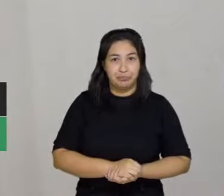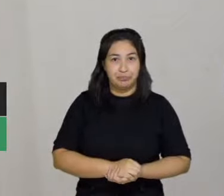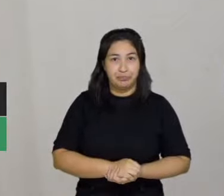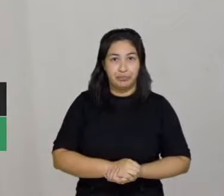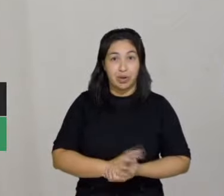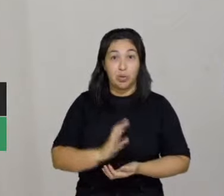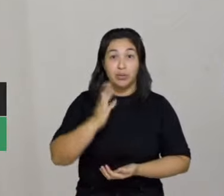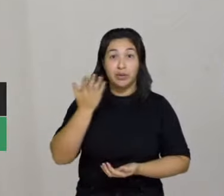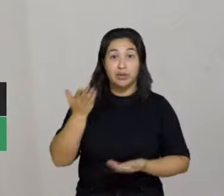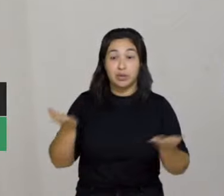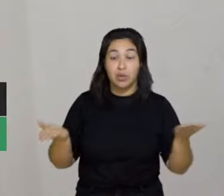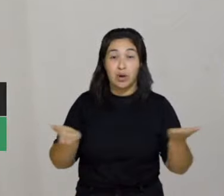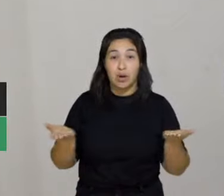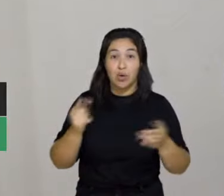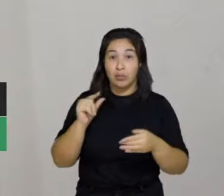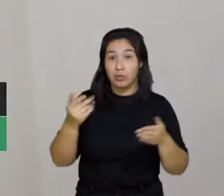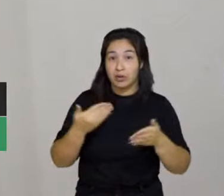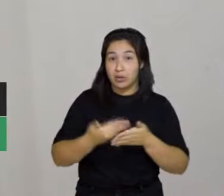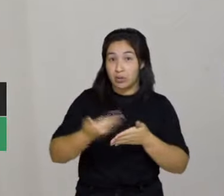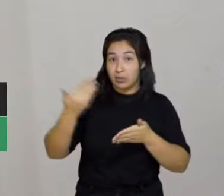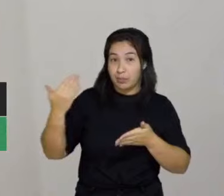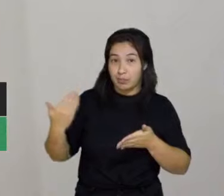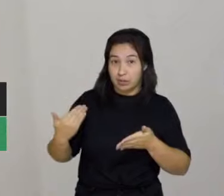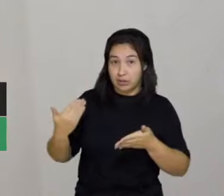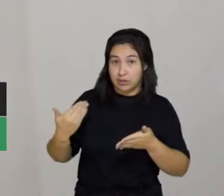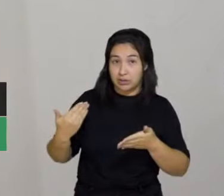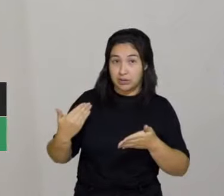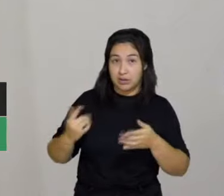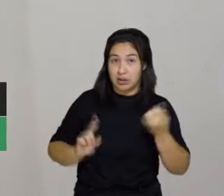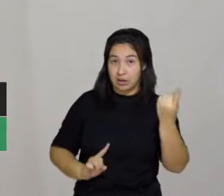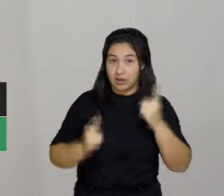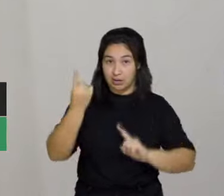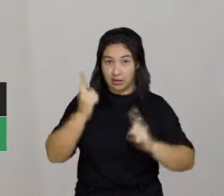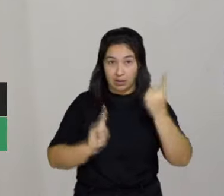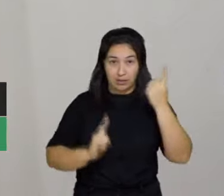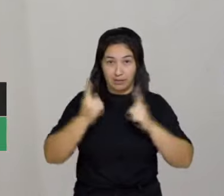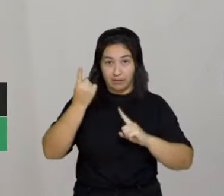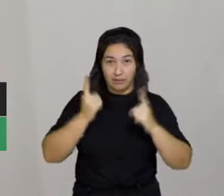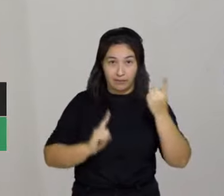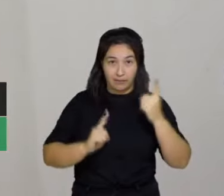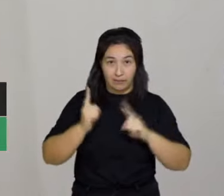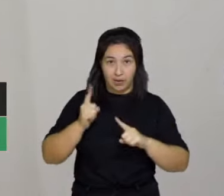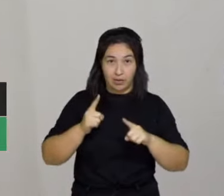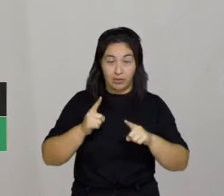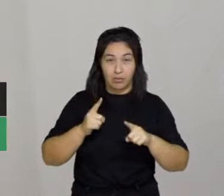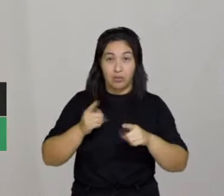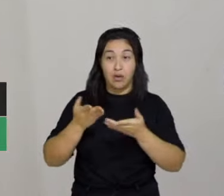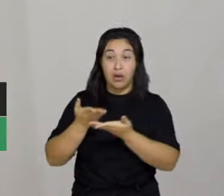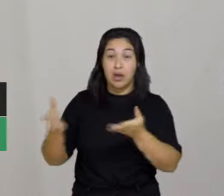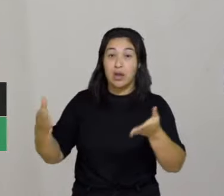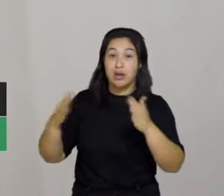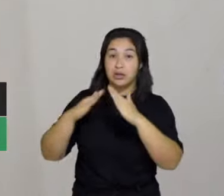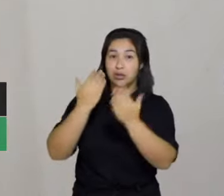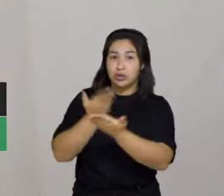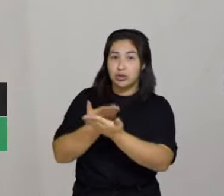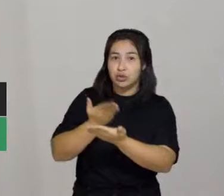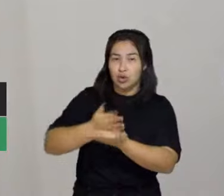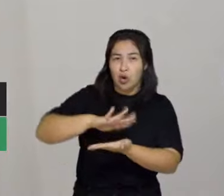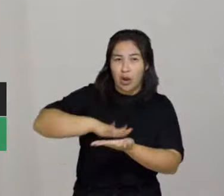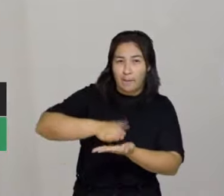Santa Catarina, o carnaval das avenidas, né? O carnaval das escolas de samba, que